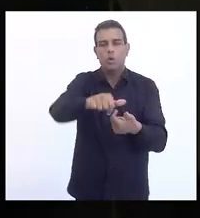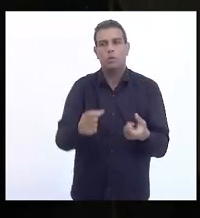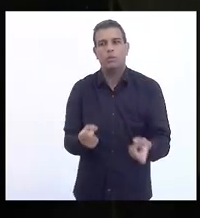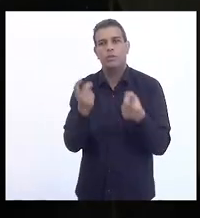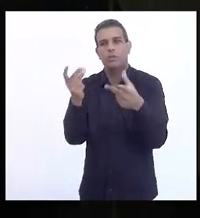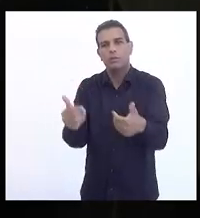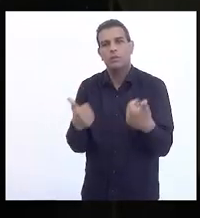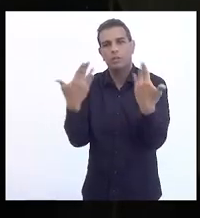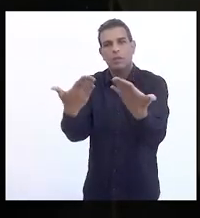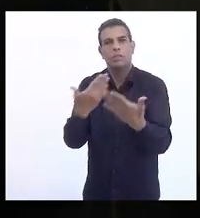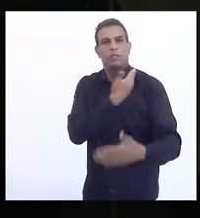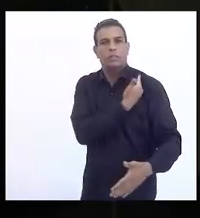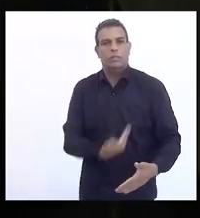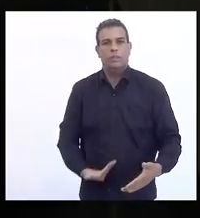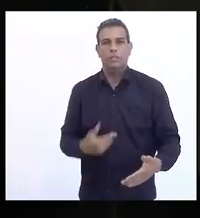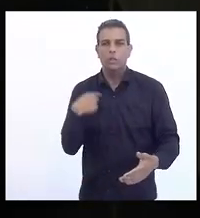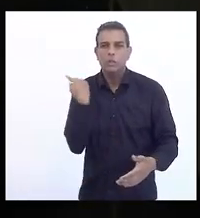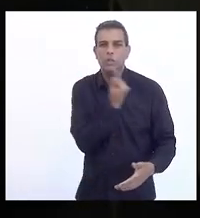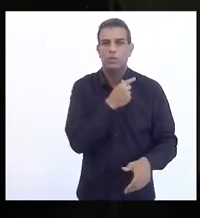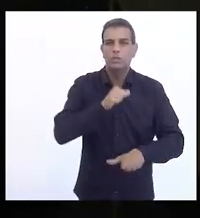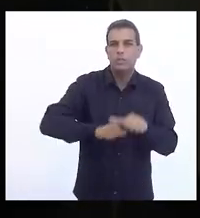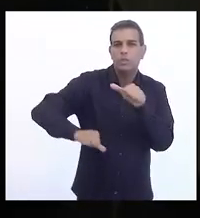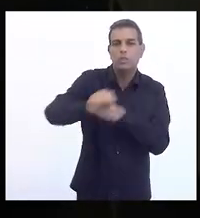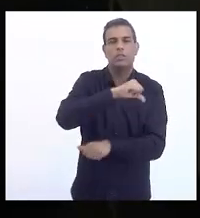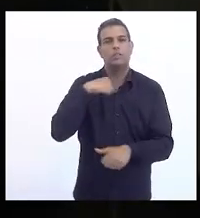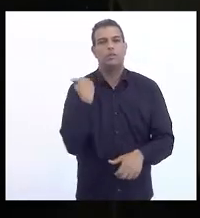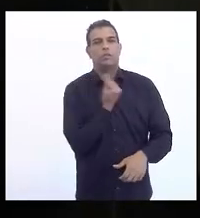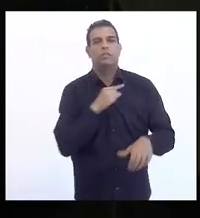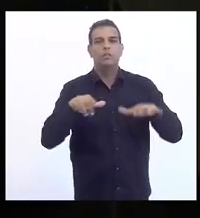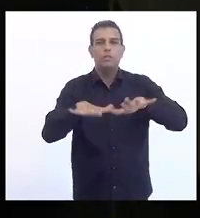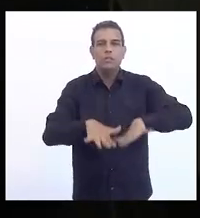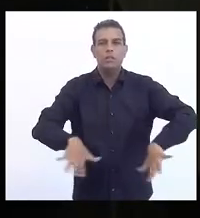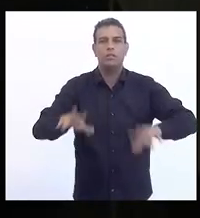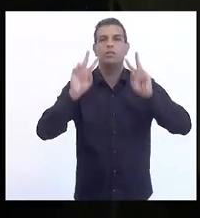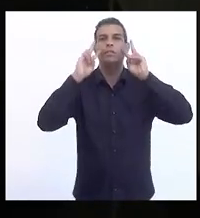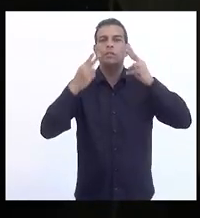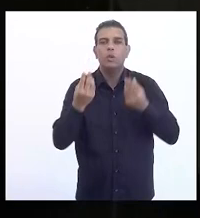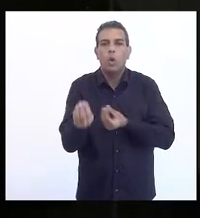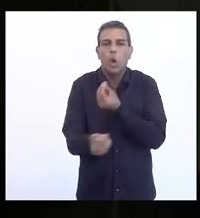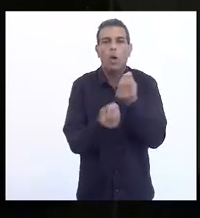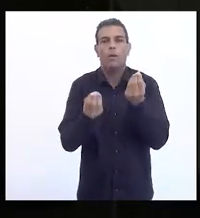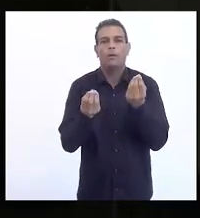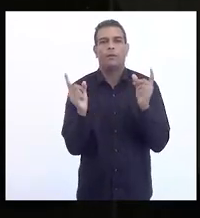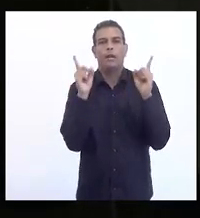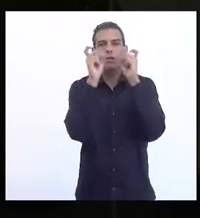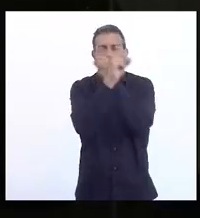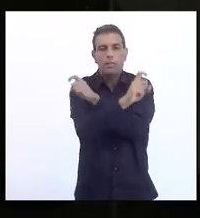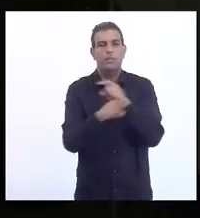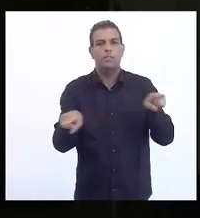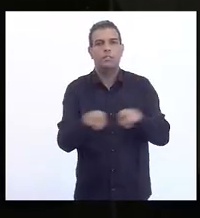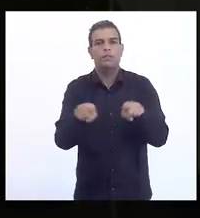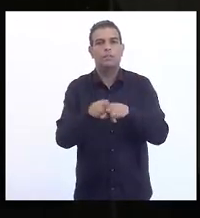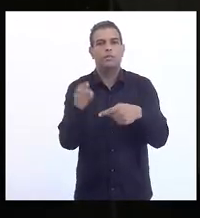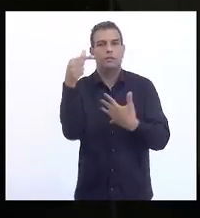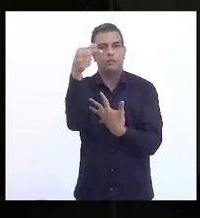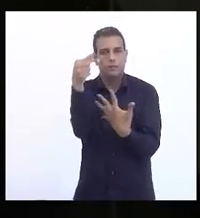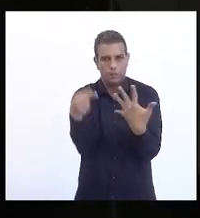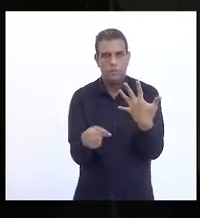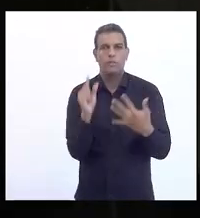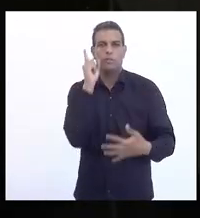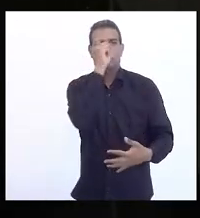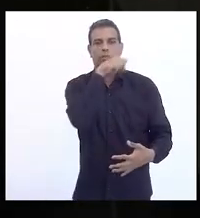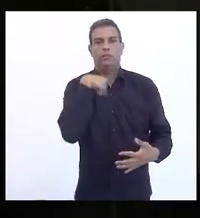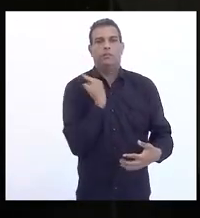nossas empresas públicas, não é transformando as nossas áreas essenciais em questões ligadas ao lucro e à mercantilização.